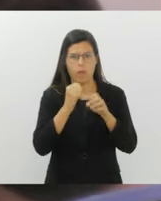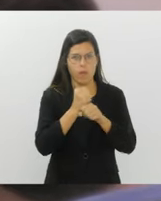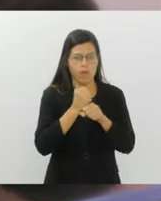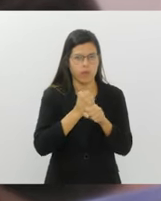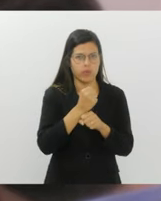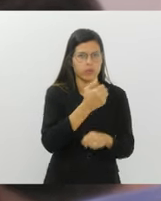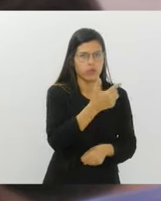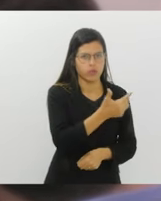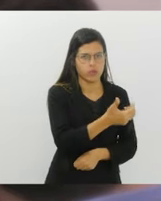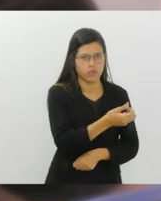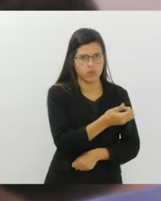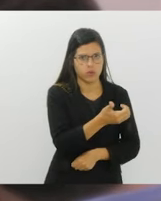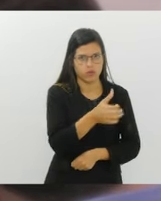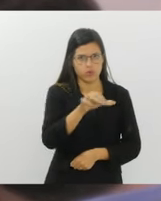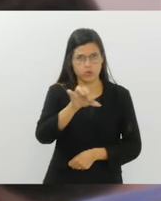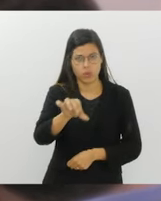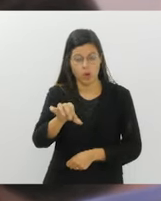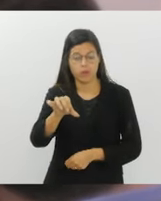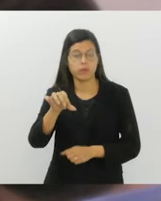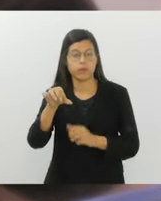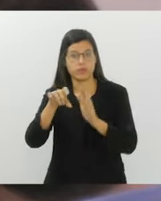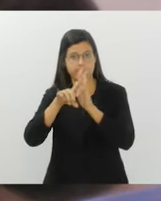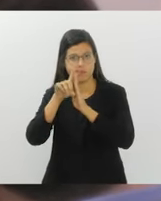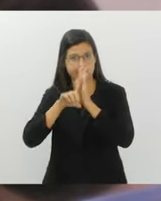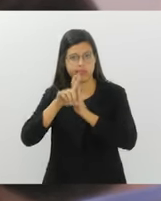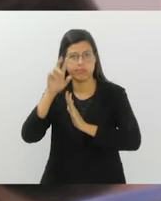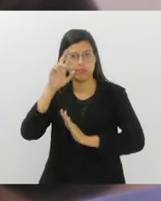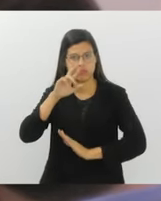2019, que investigou essa questão